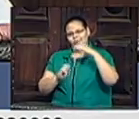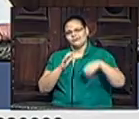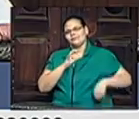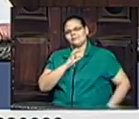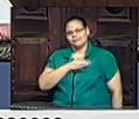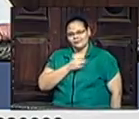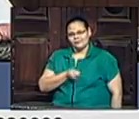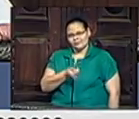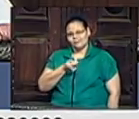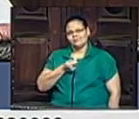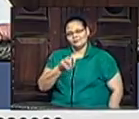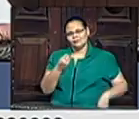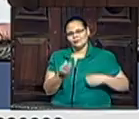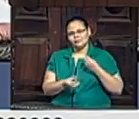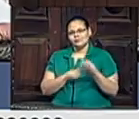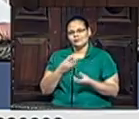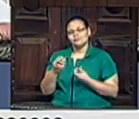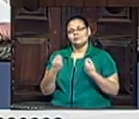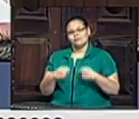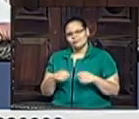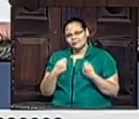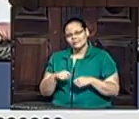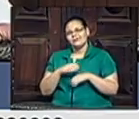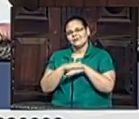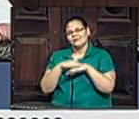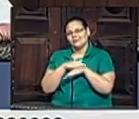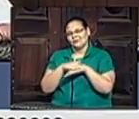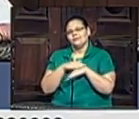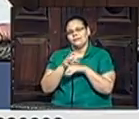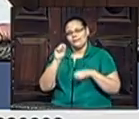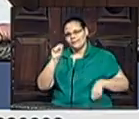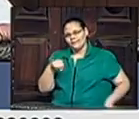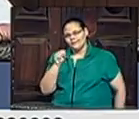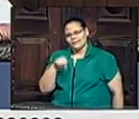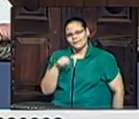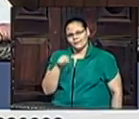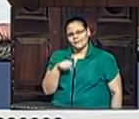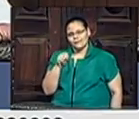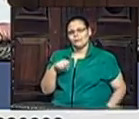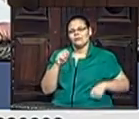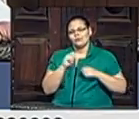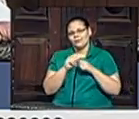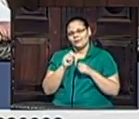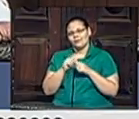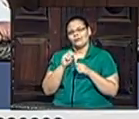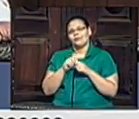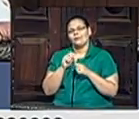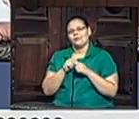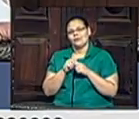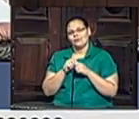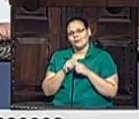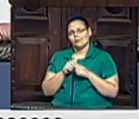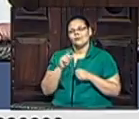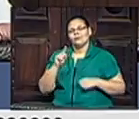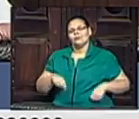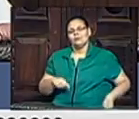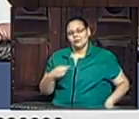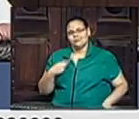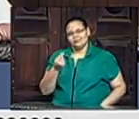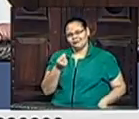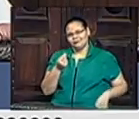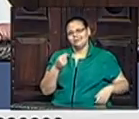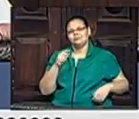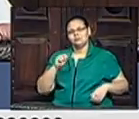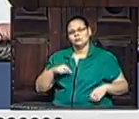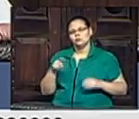que elas têm que ser rediscutidas, sim, obrigatoriamente, para fazer caixa no Tesouro do Estado.